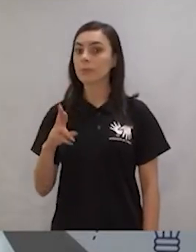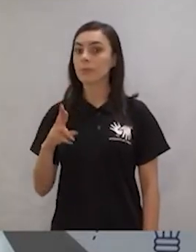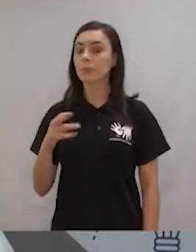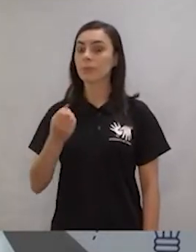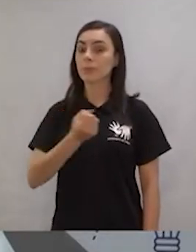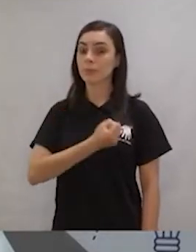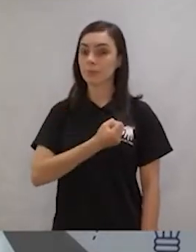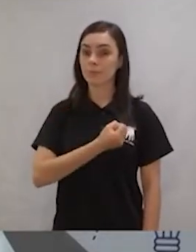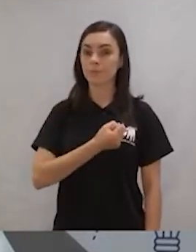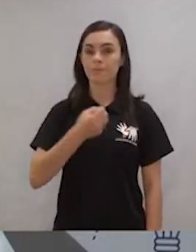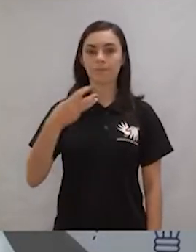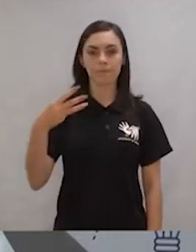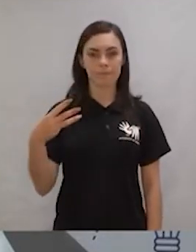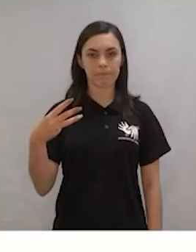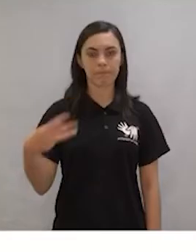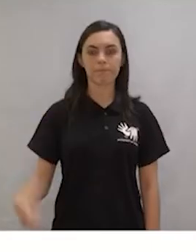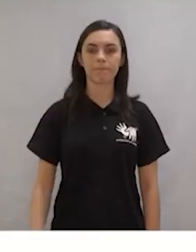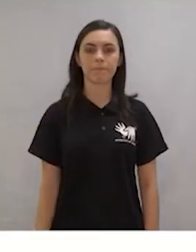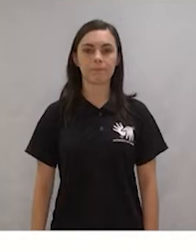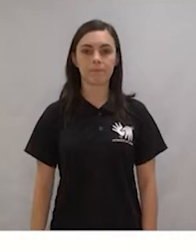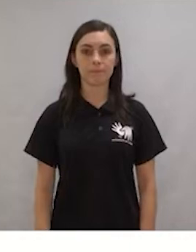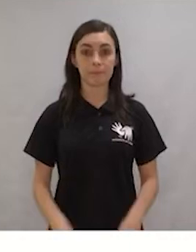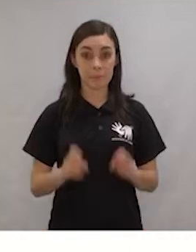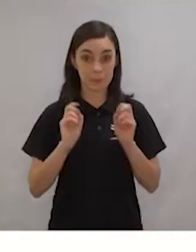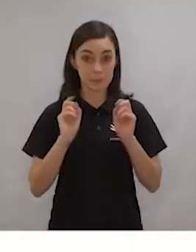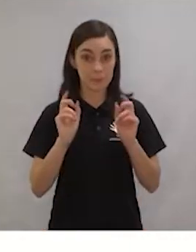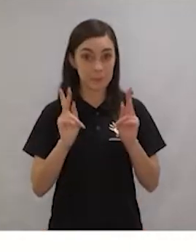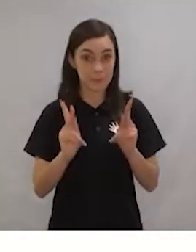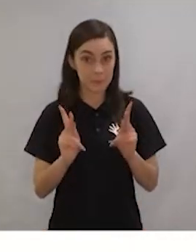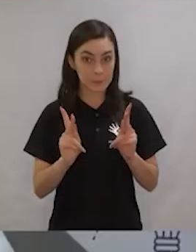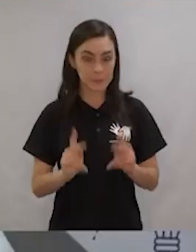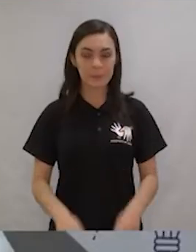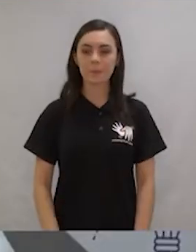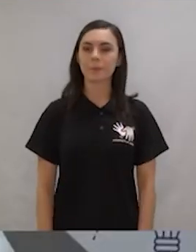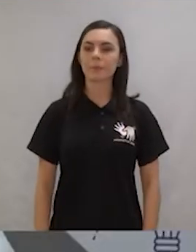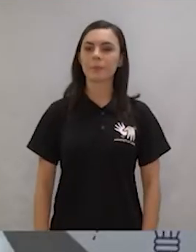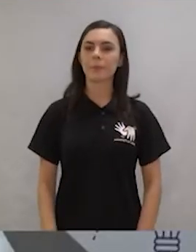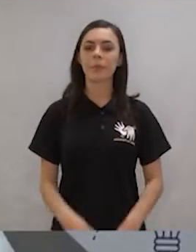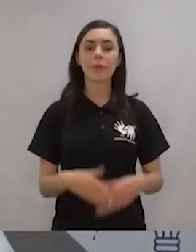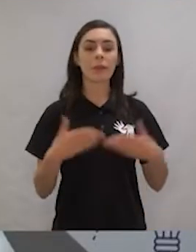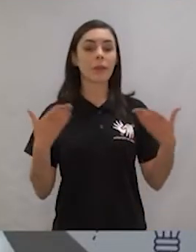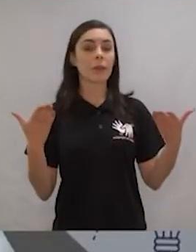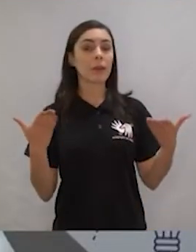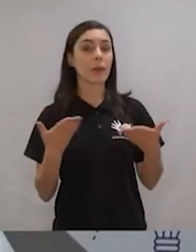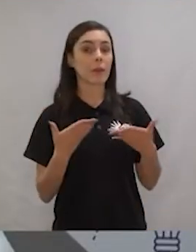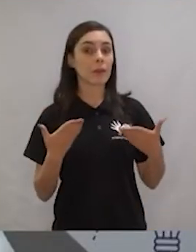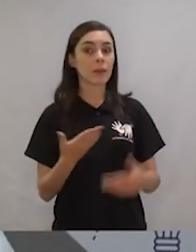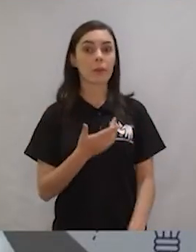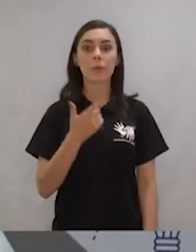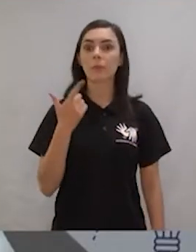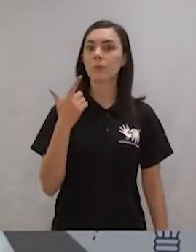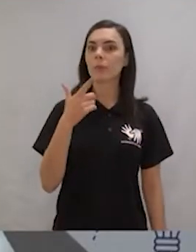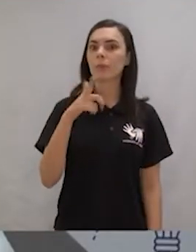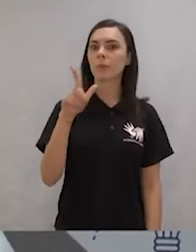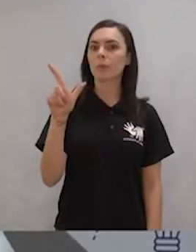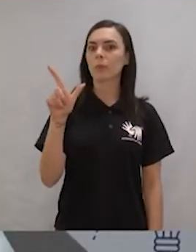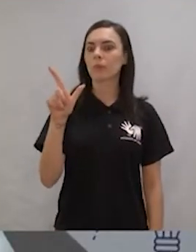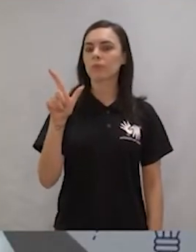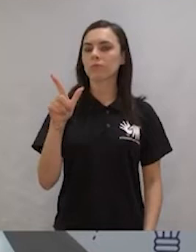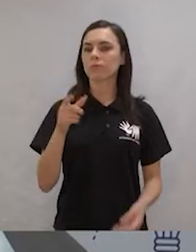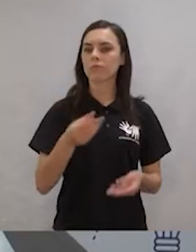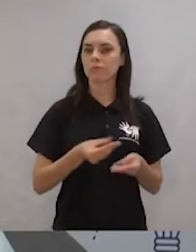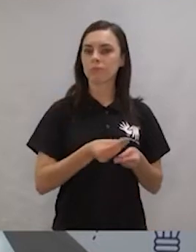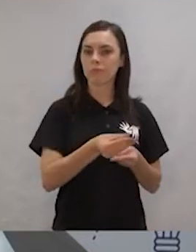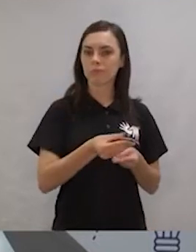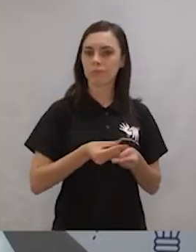resultado número 3. Certo? Agora, temos mais